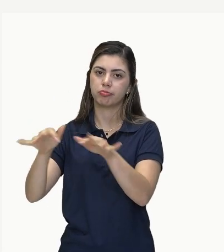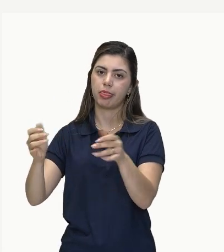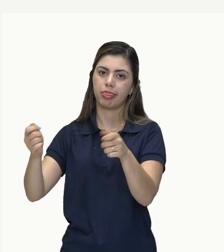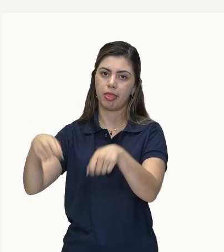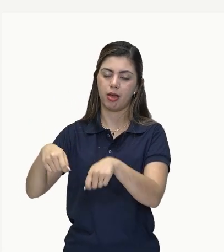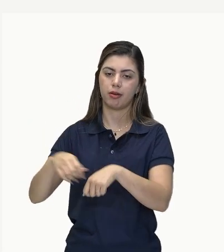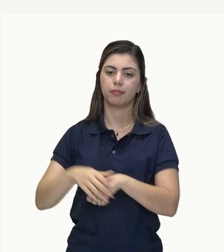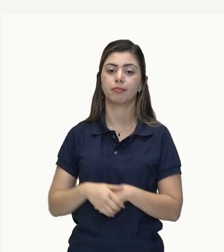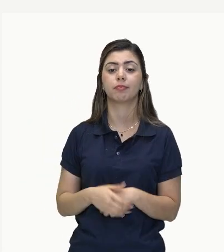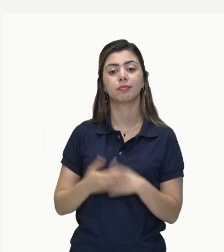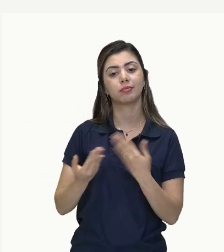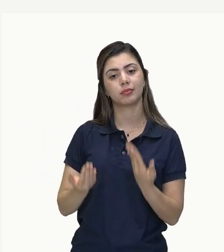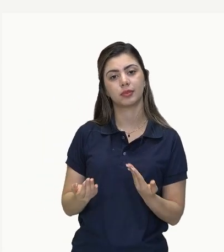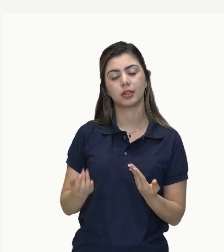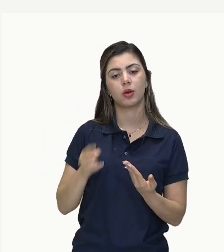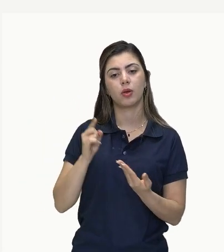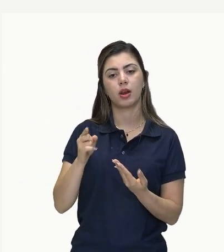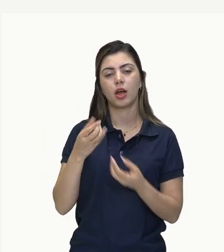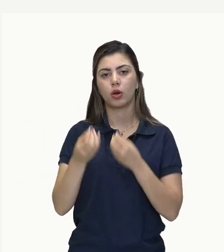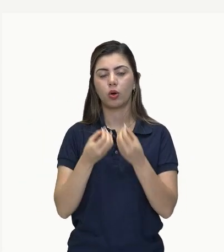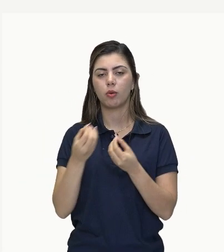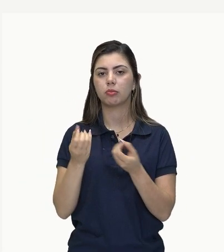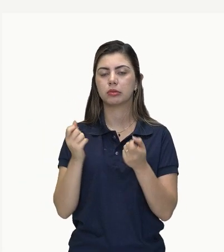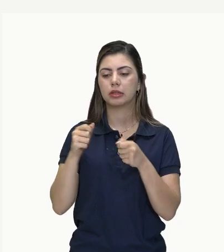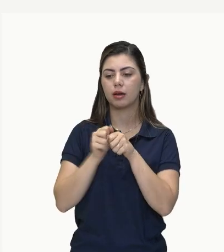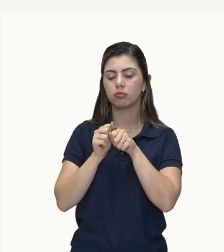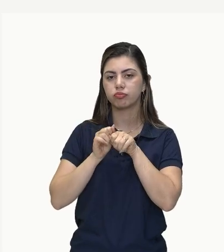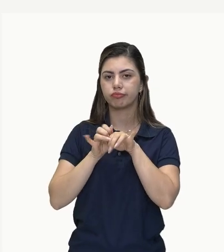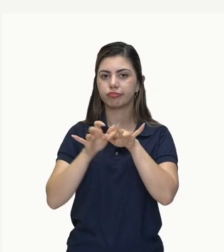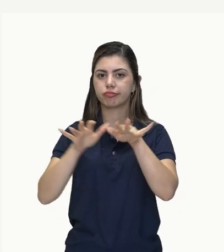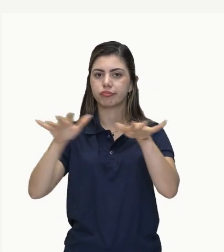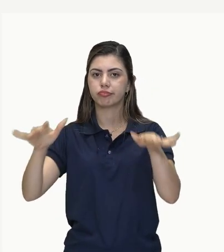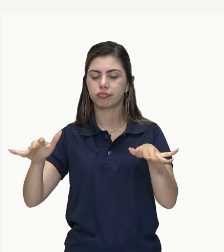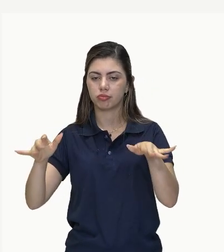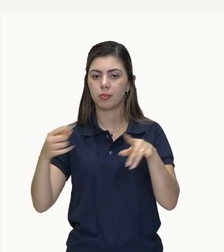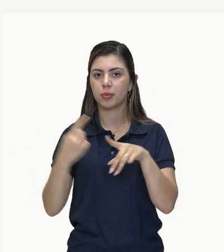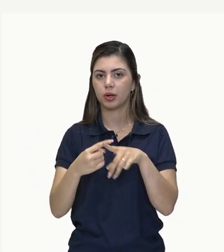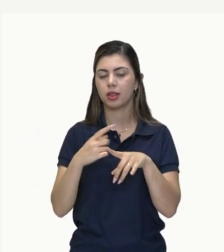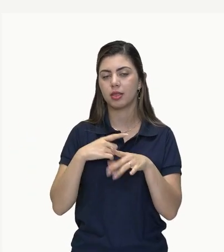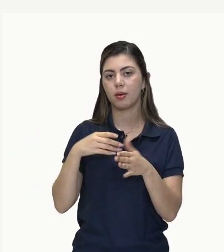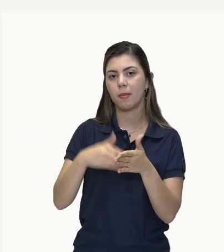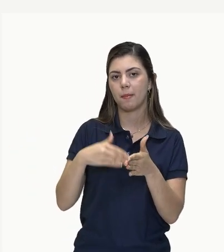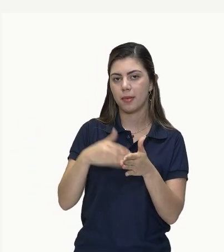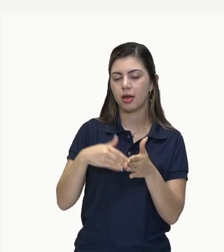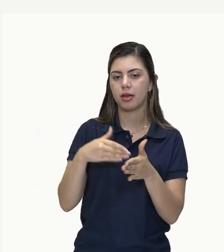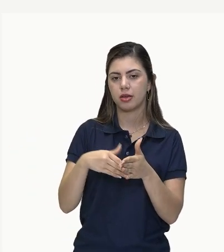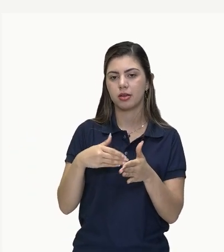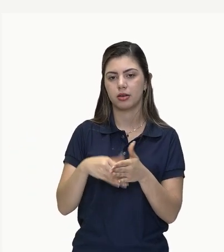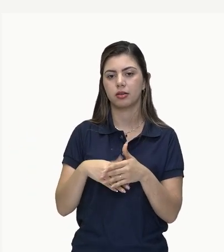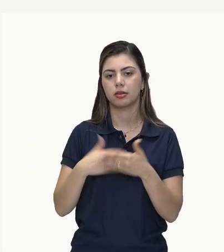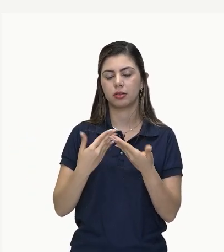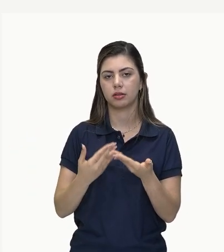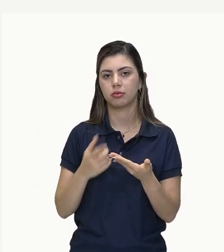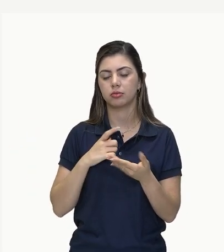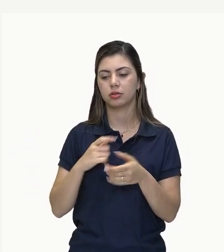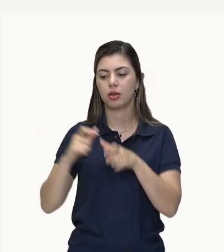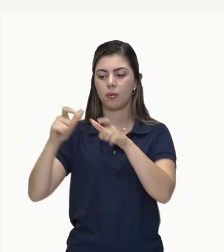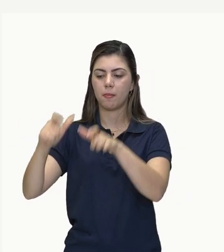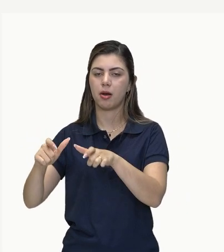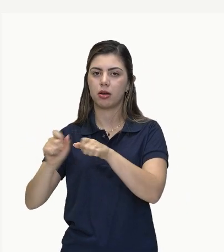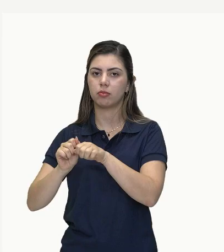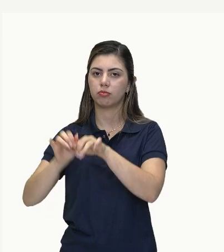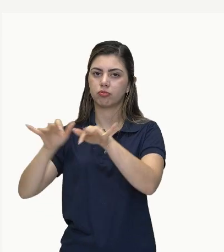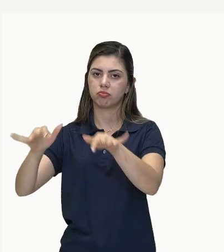de especiação, os indivíduos se dispersam através de uma barreira pré-existente e se estabelecem em uma área ainda não